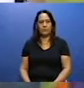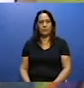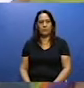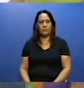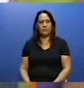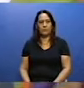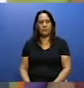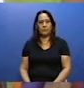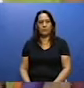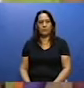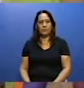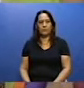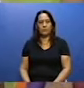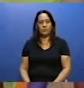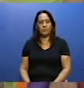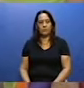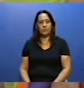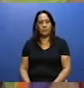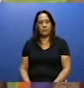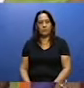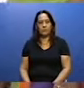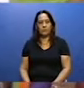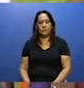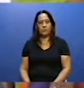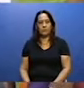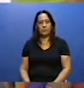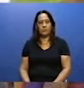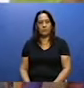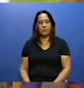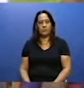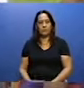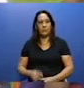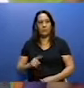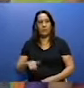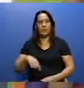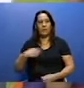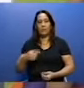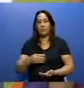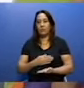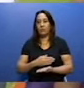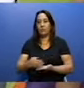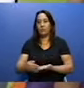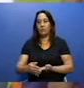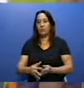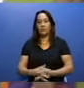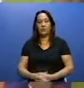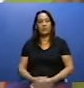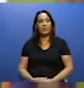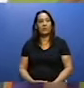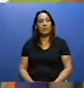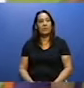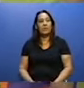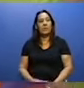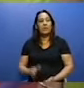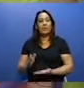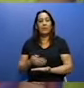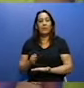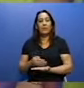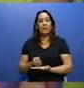Ah, depois você dá o pause, tá bom? Aqui a gente vai continuar. Já tá terminando. Olha